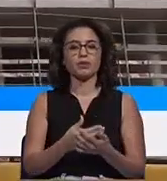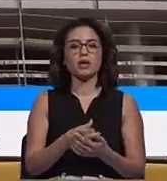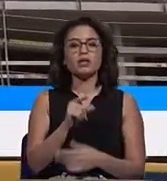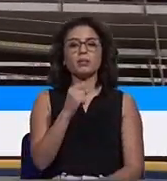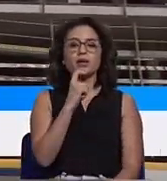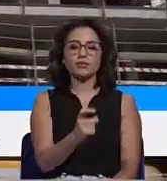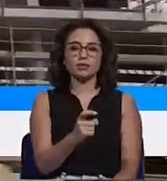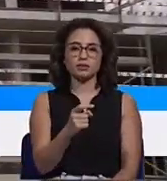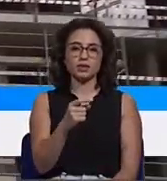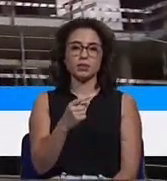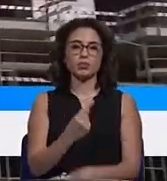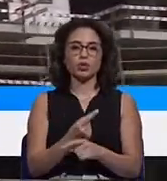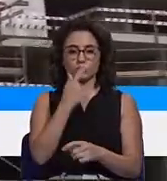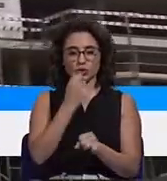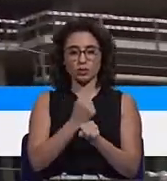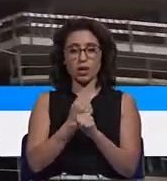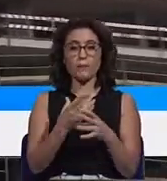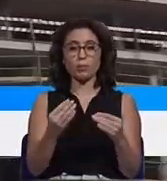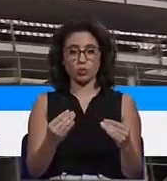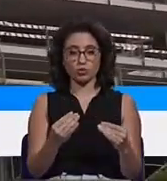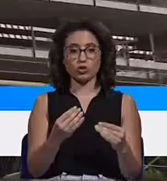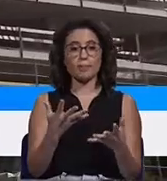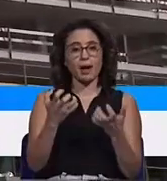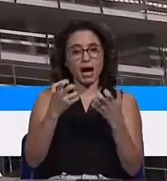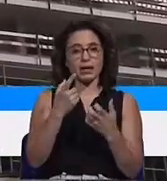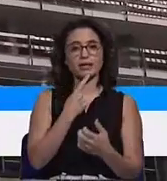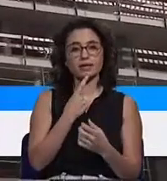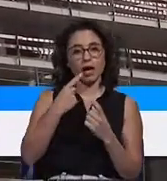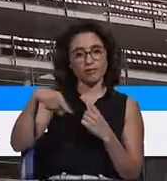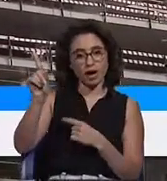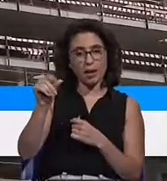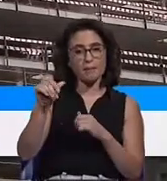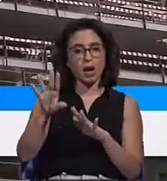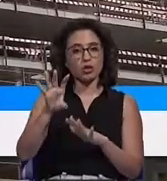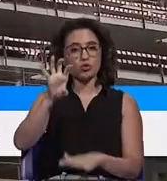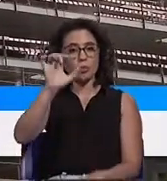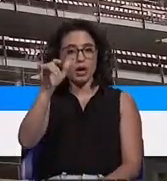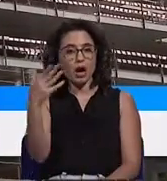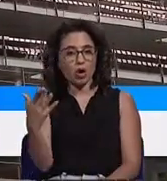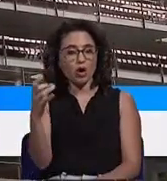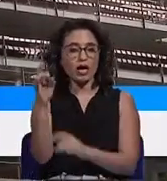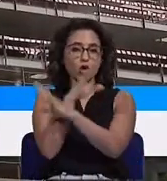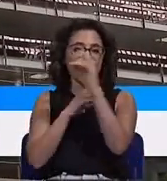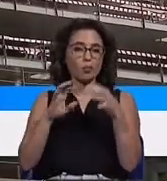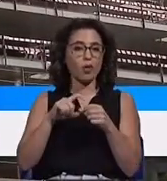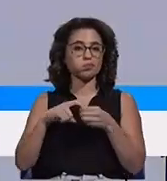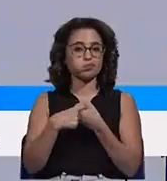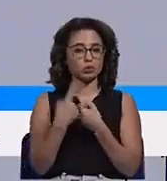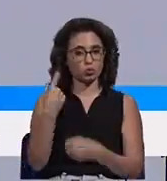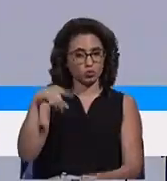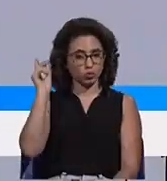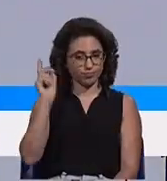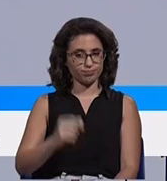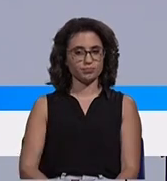de haver muitos trabalhadores que querem ir para a Inglaterra, mas o país já não está na União Europeia. Hoje